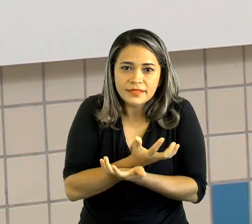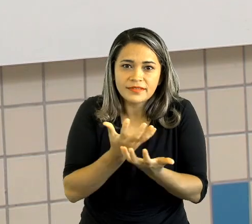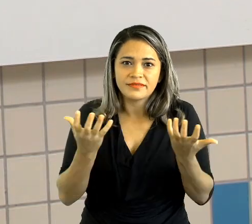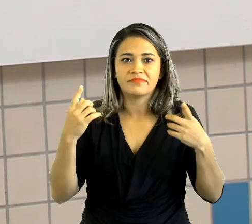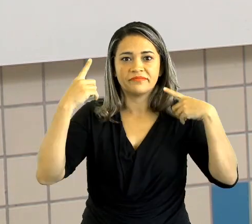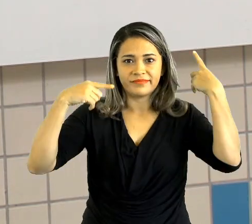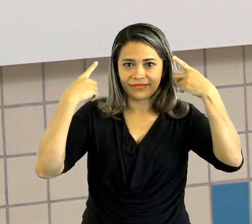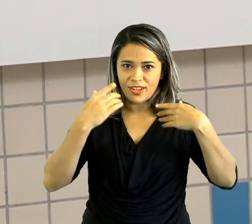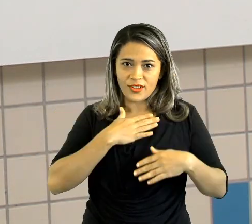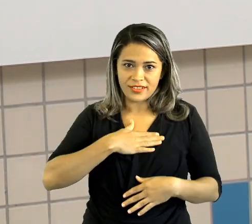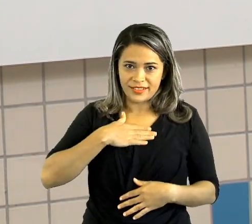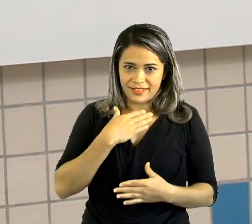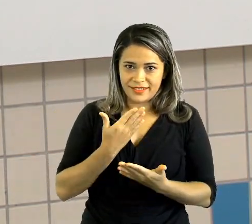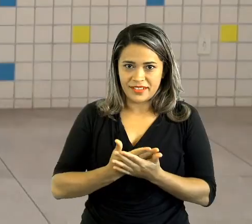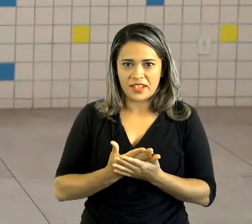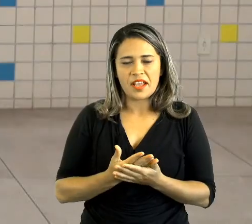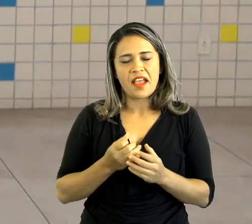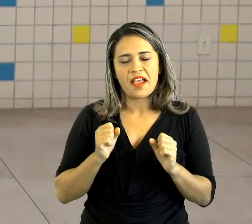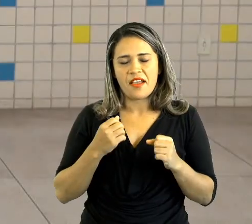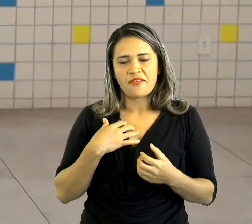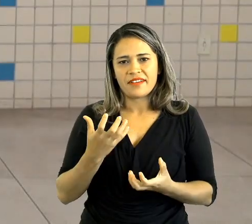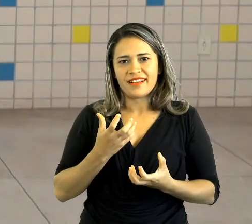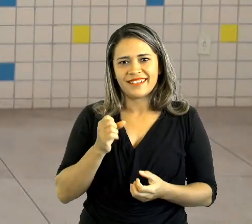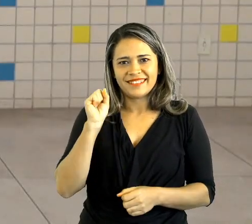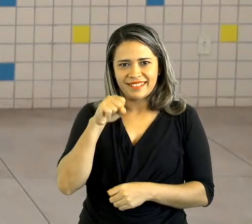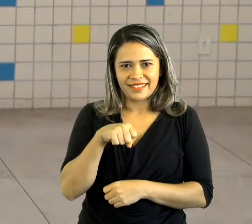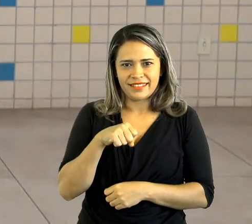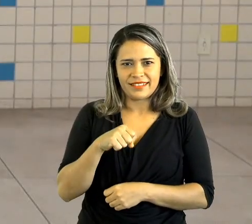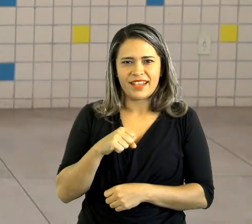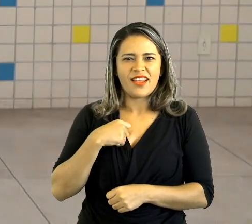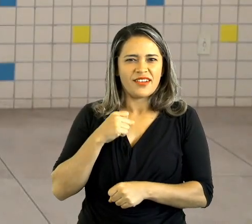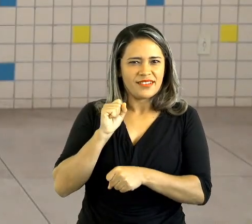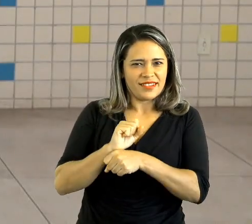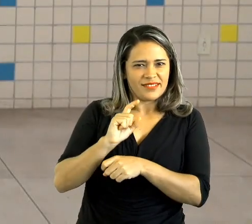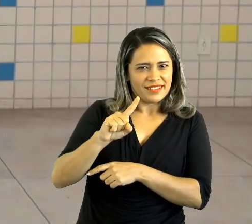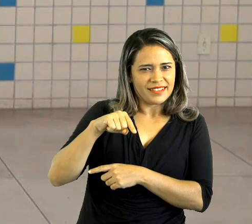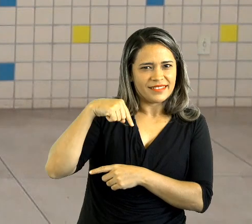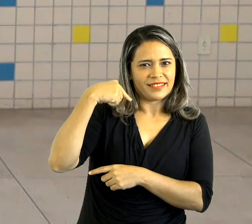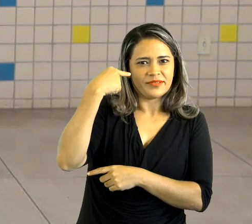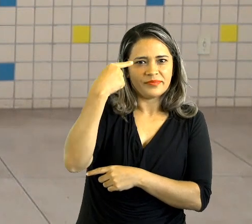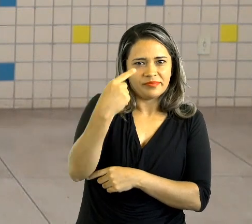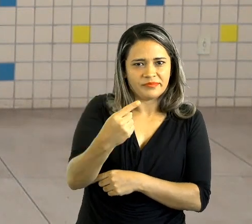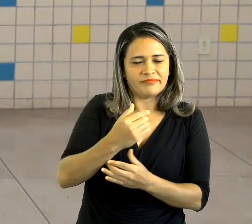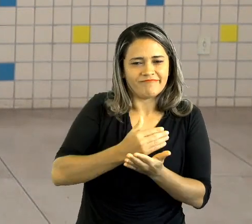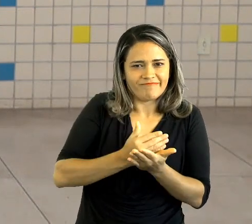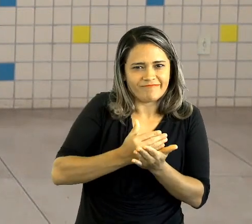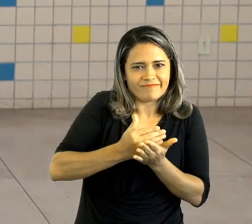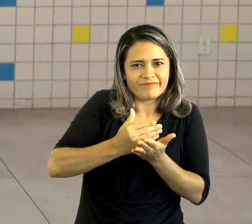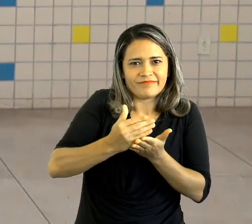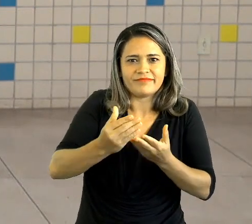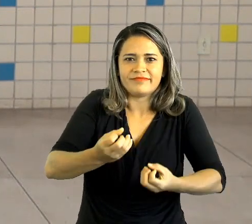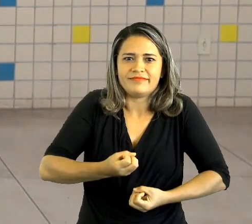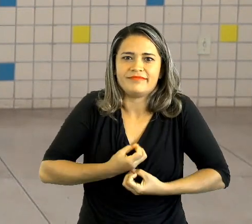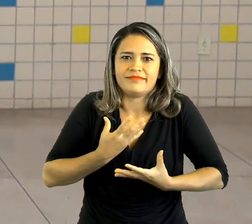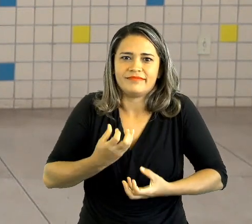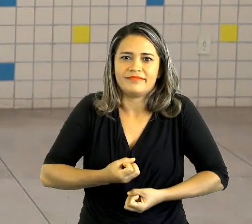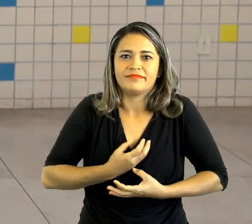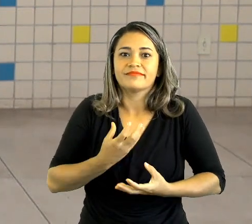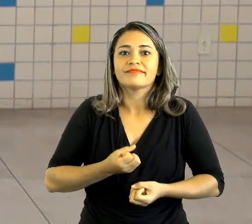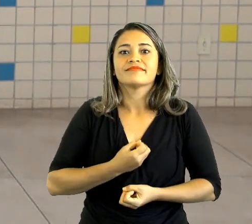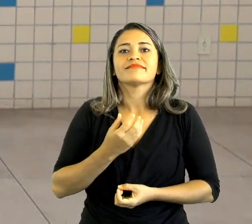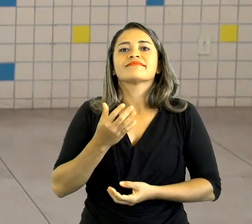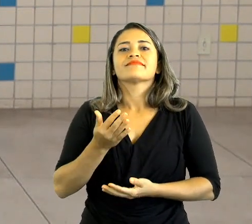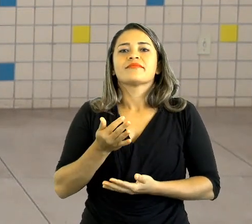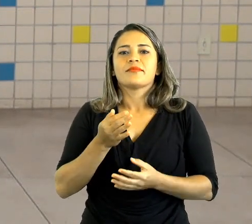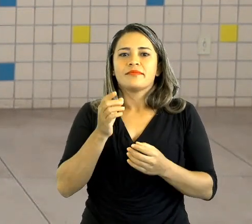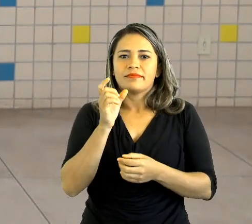aula? Espero que sim. Aguardo vocês na próxima aula. Vamos continuar falando sobre poema concreto ou poema